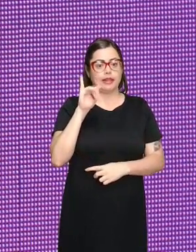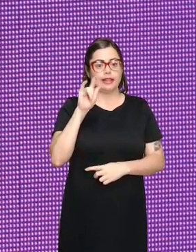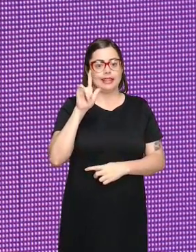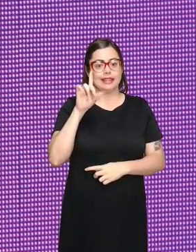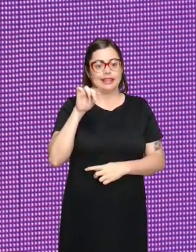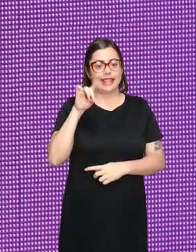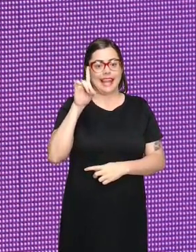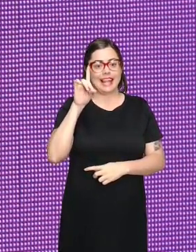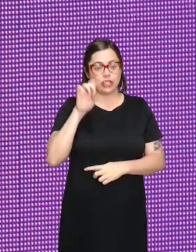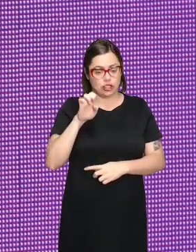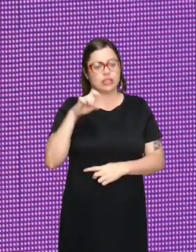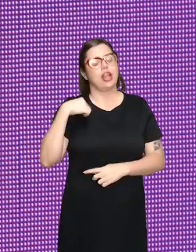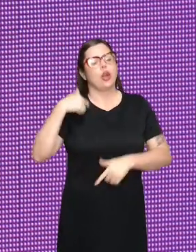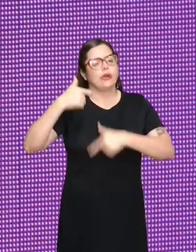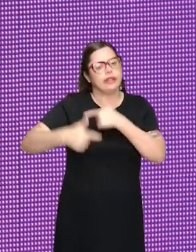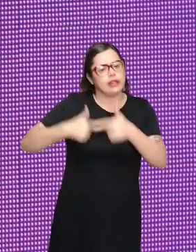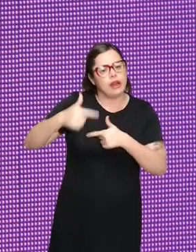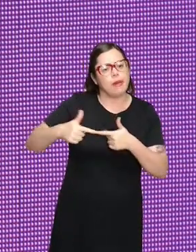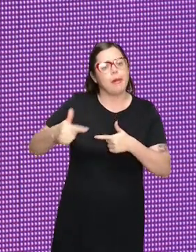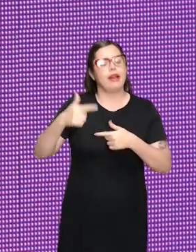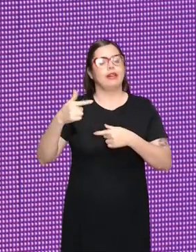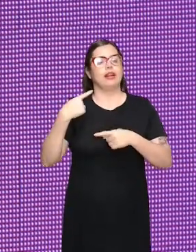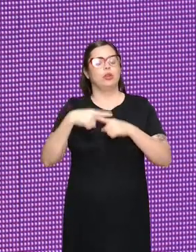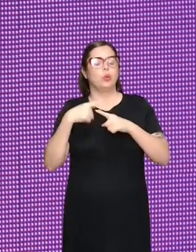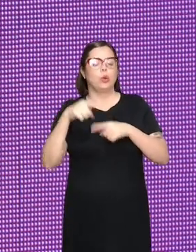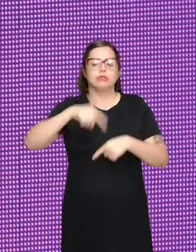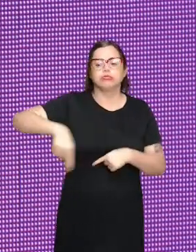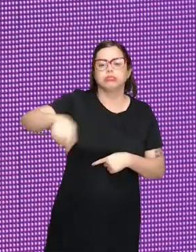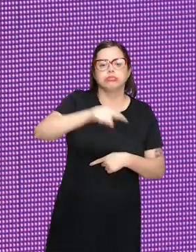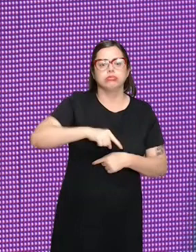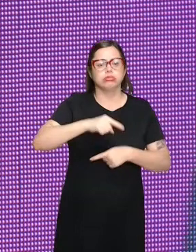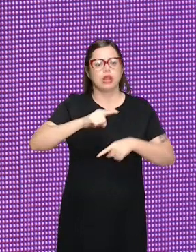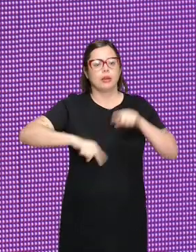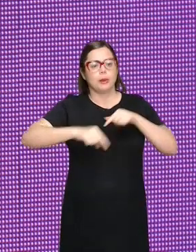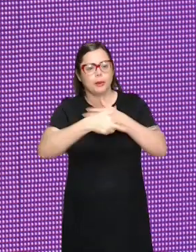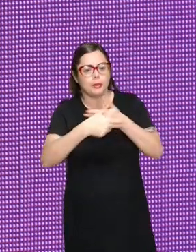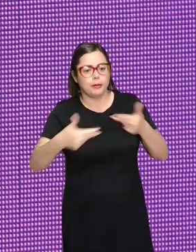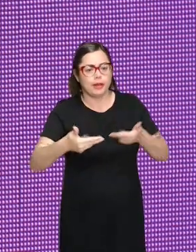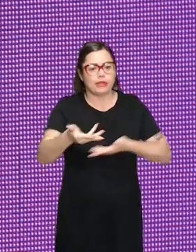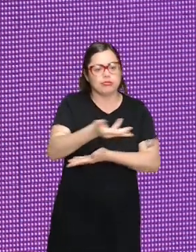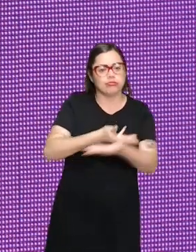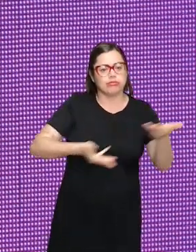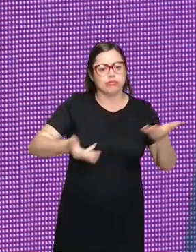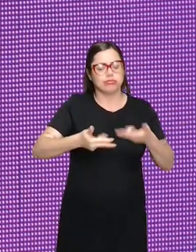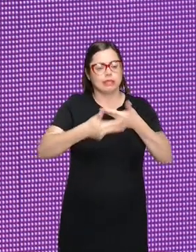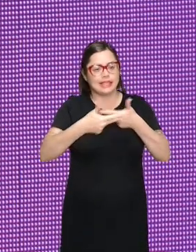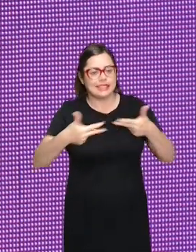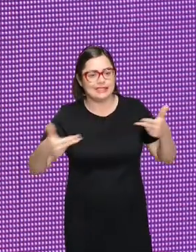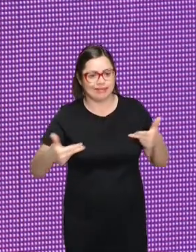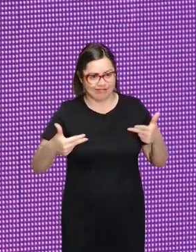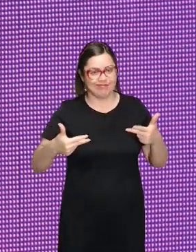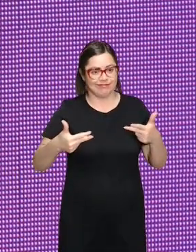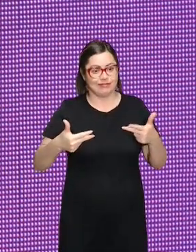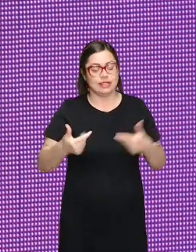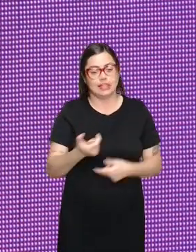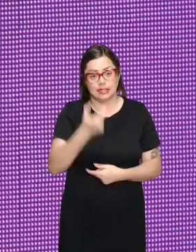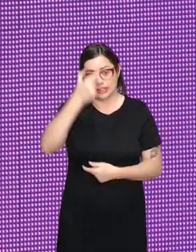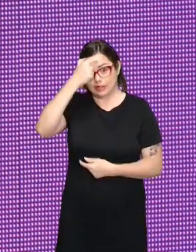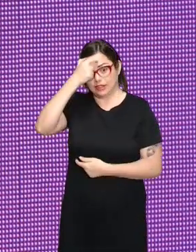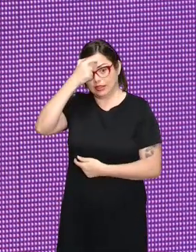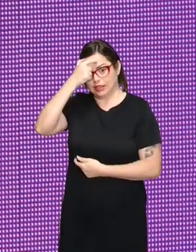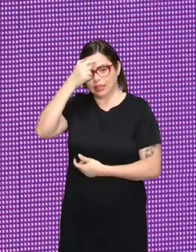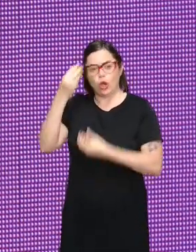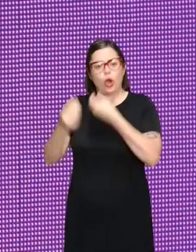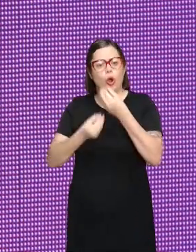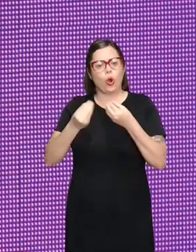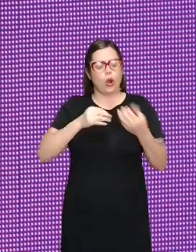com sustentabilidade, com consumo consciente, eu comecei a perceber e a entender que não tem como a gente falar sobre preservar o planeta,